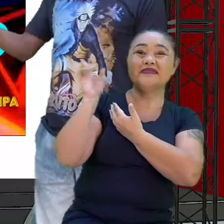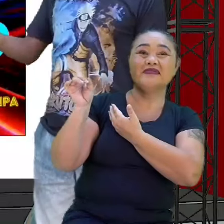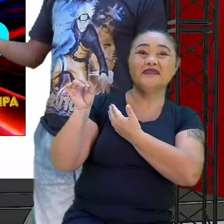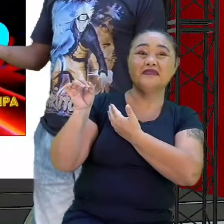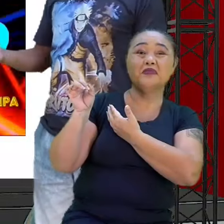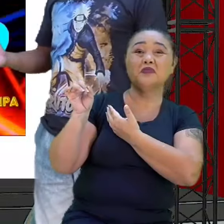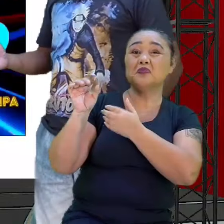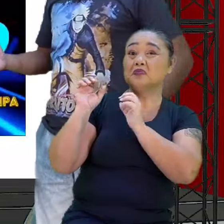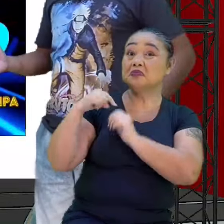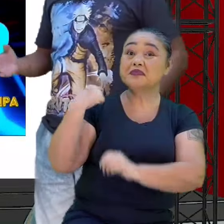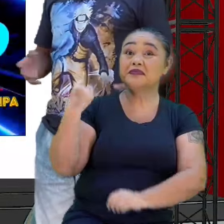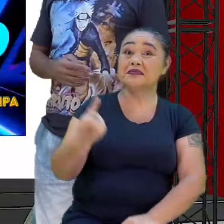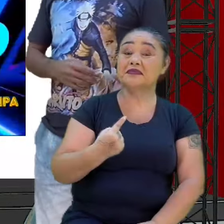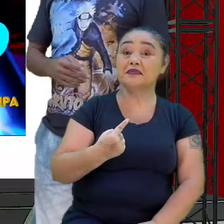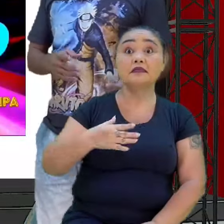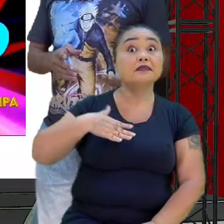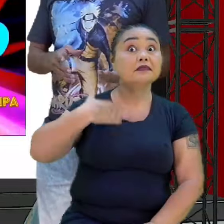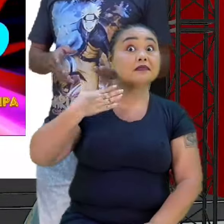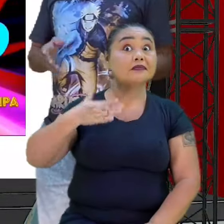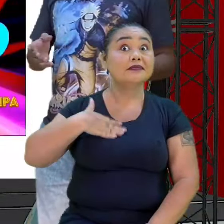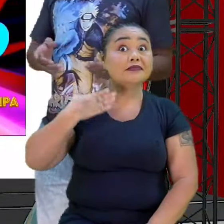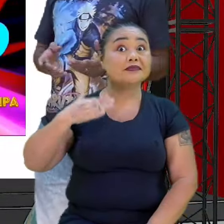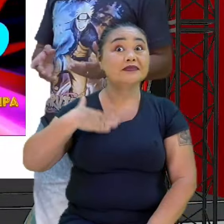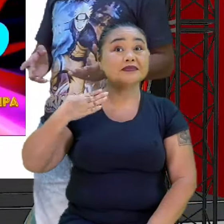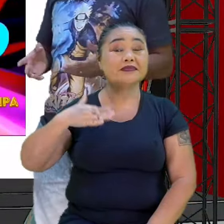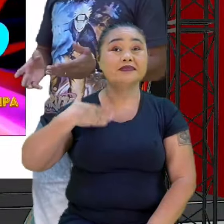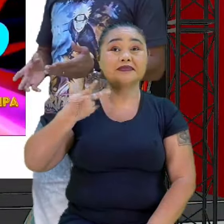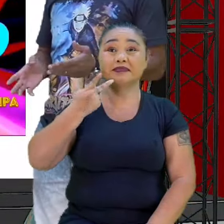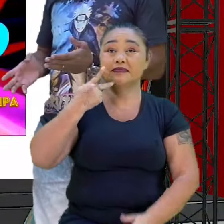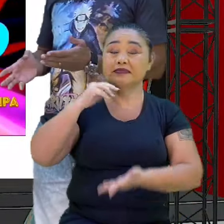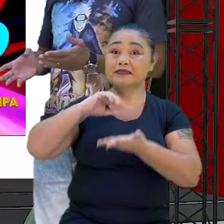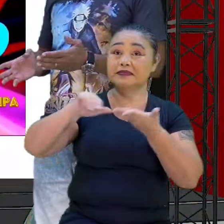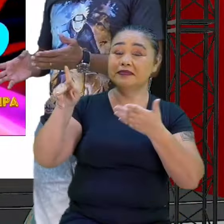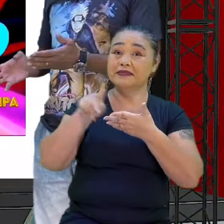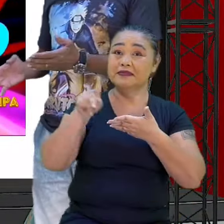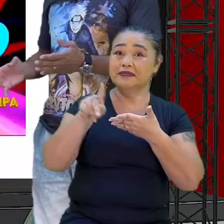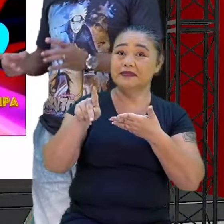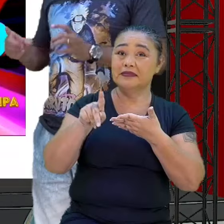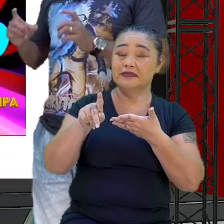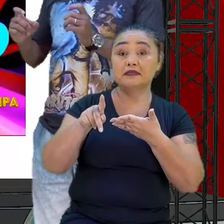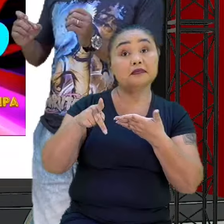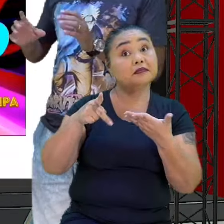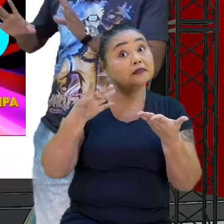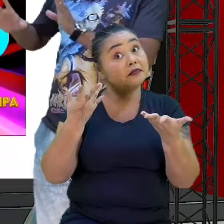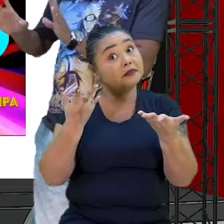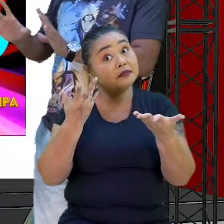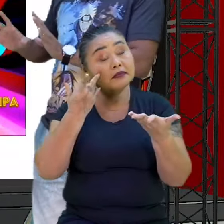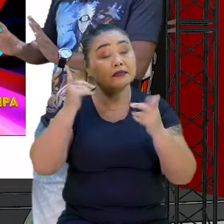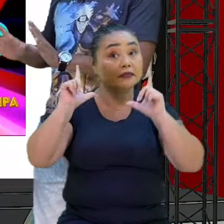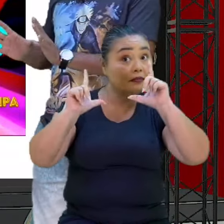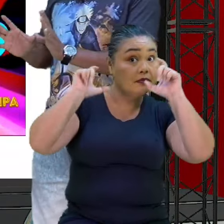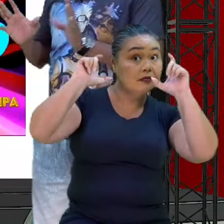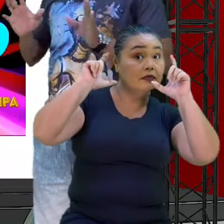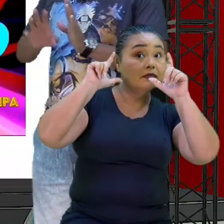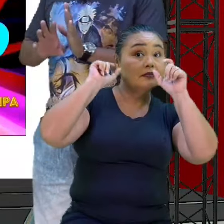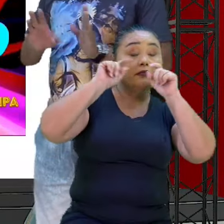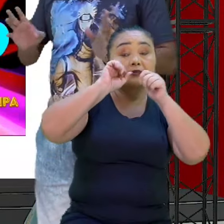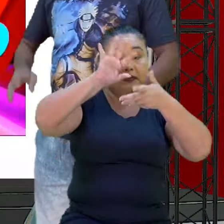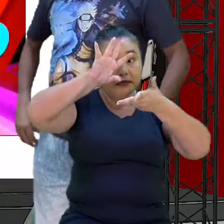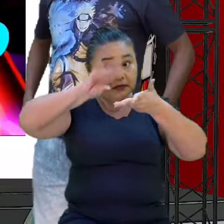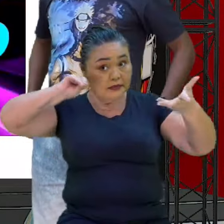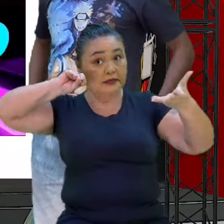e até nós né ficamos ali nós mandamos uma mensagem para professor professora olha provavelmente a gente faça um print e coloque só o print porque fo que